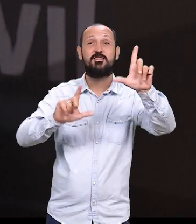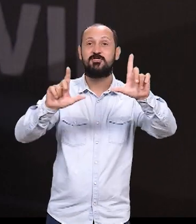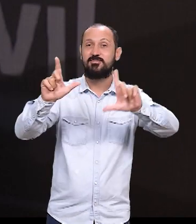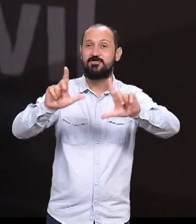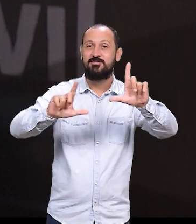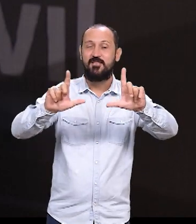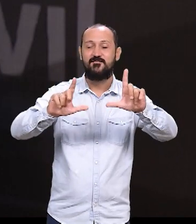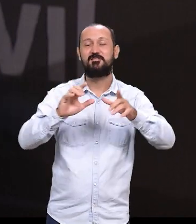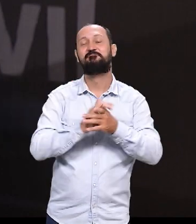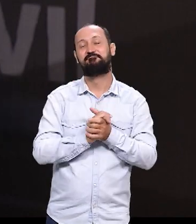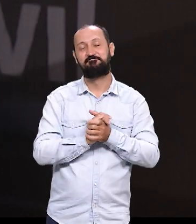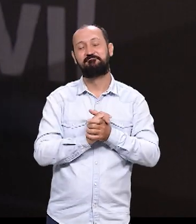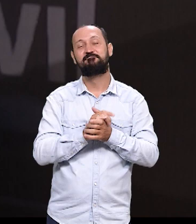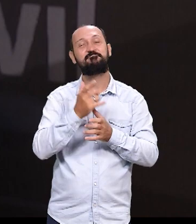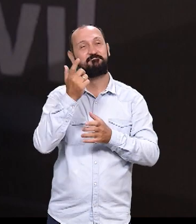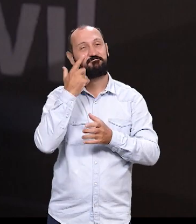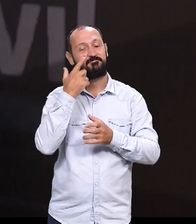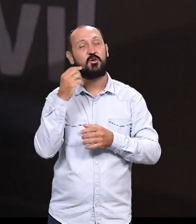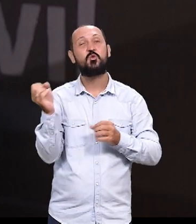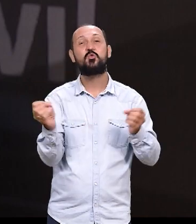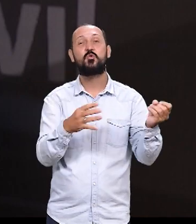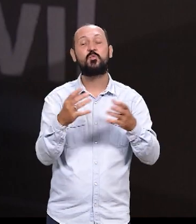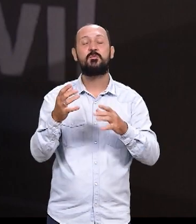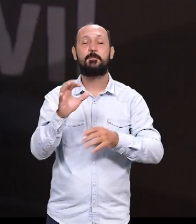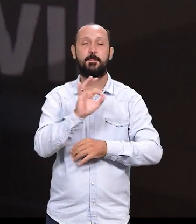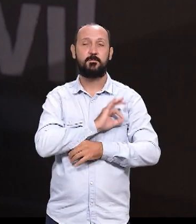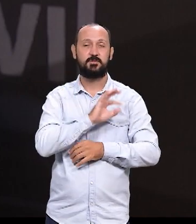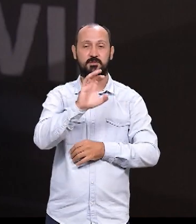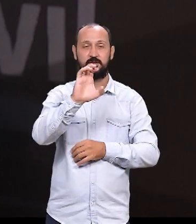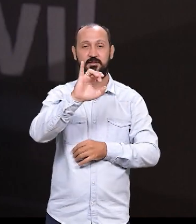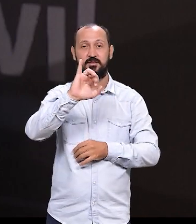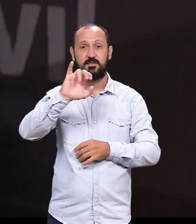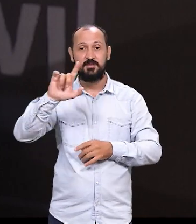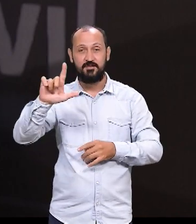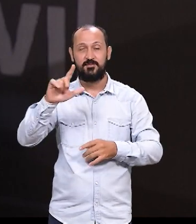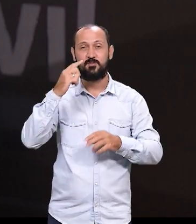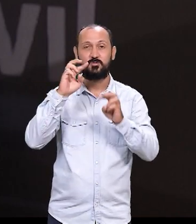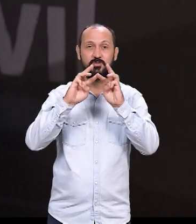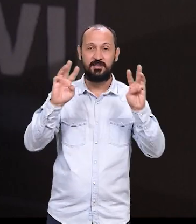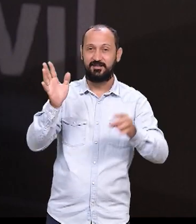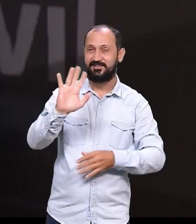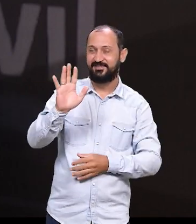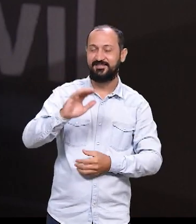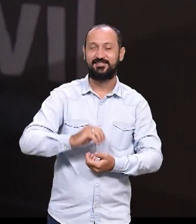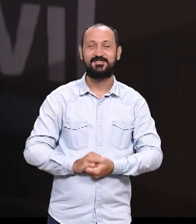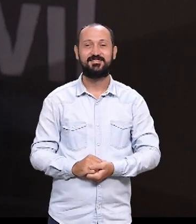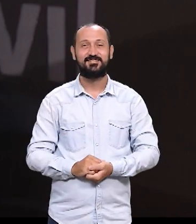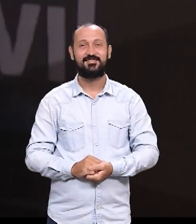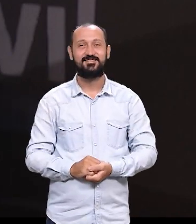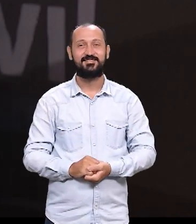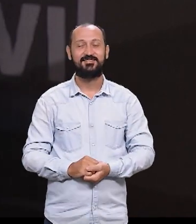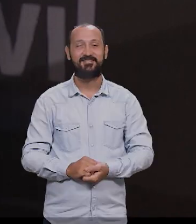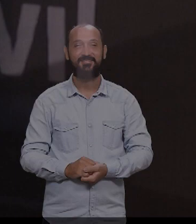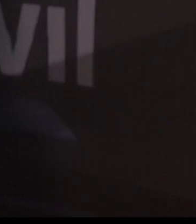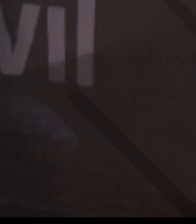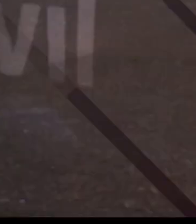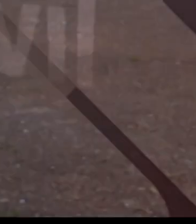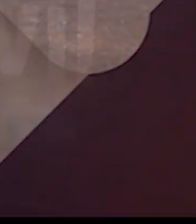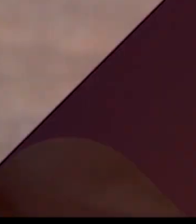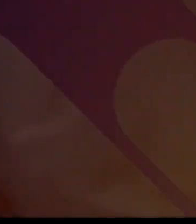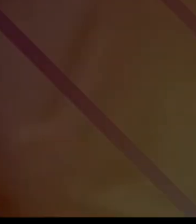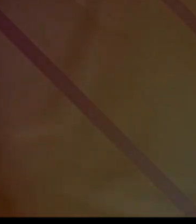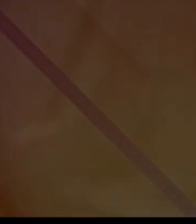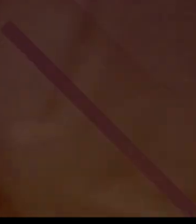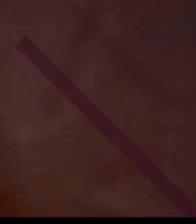7.2 em sua TV digital veja também as novidades da Polícia Civil em nosso site até a